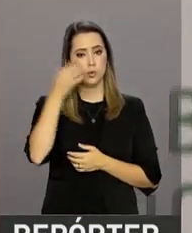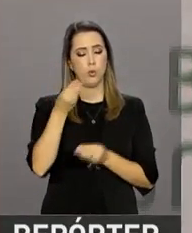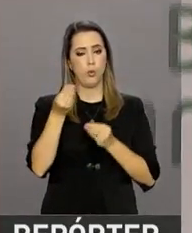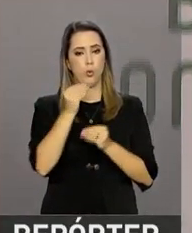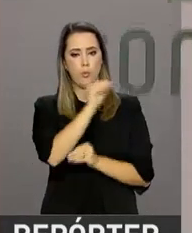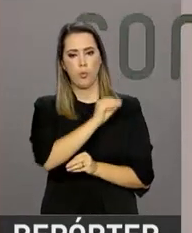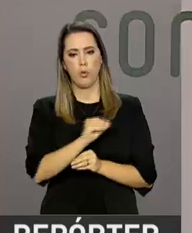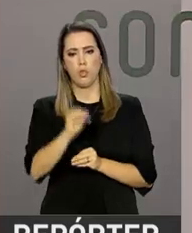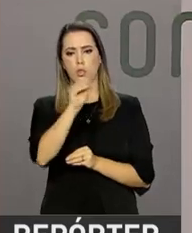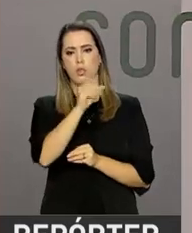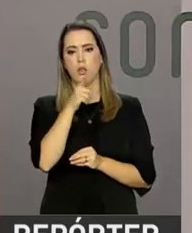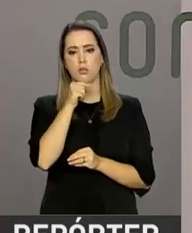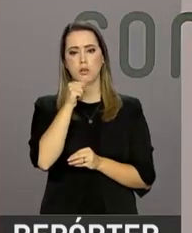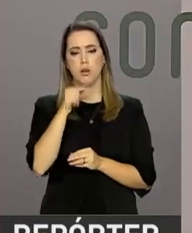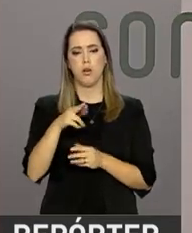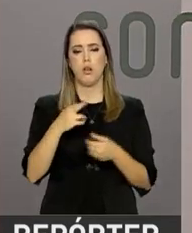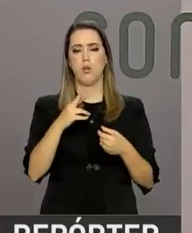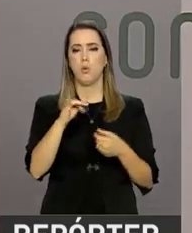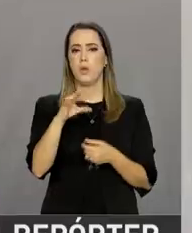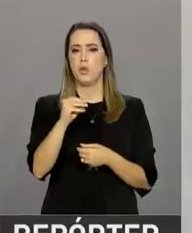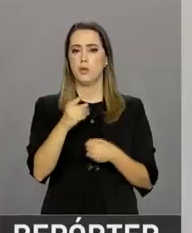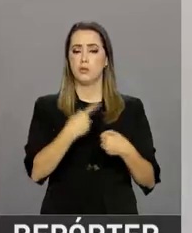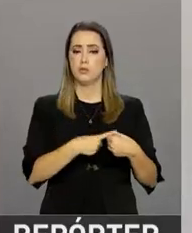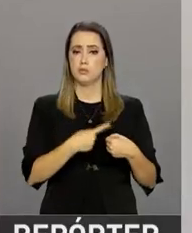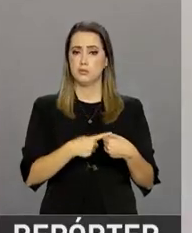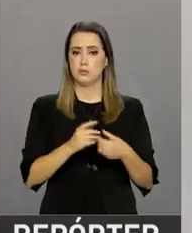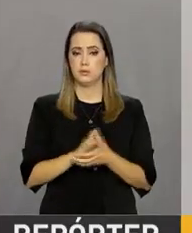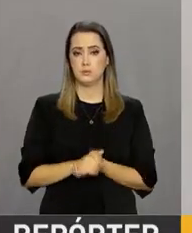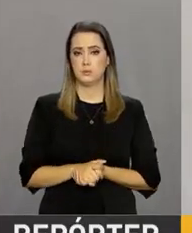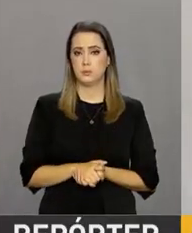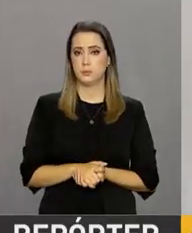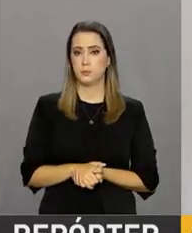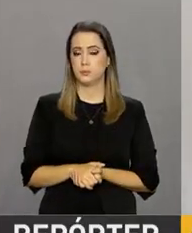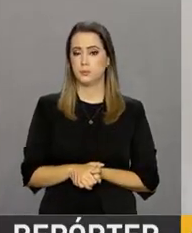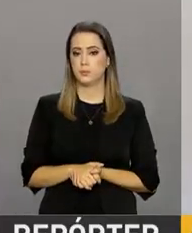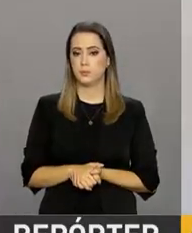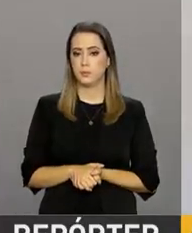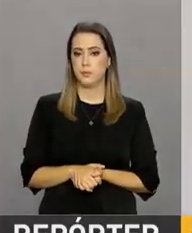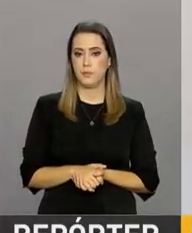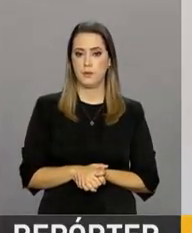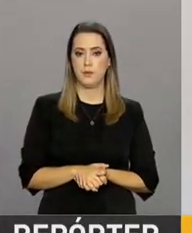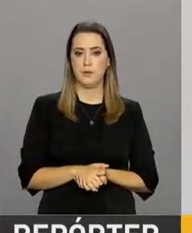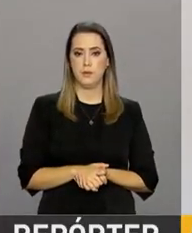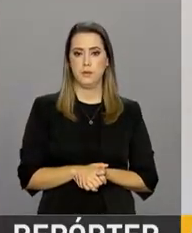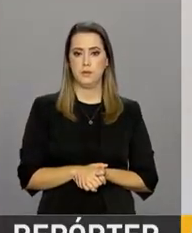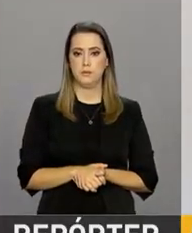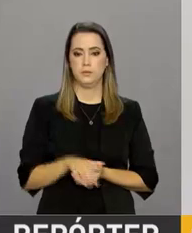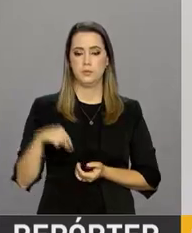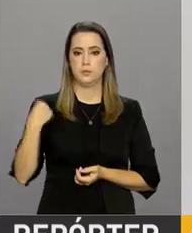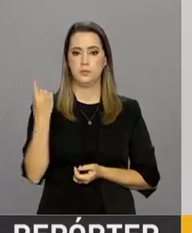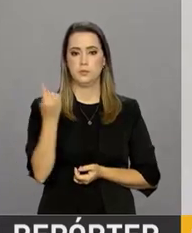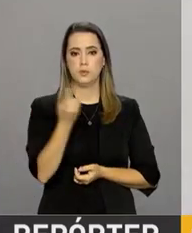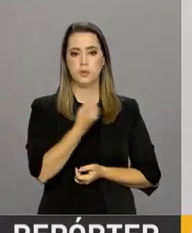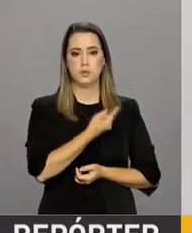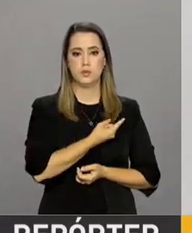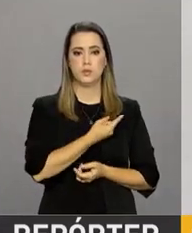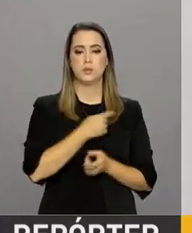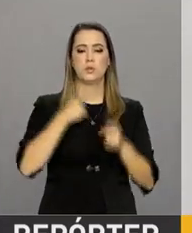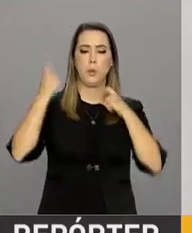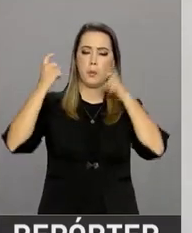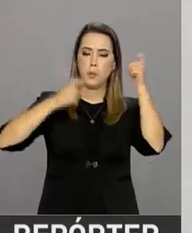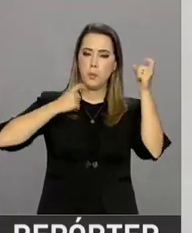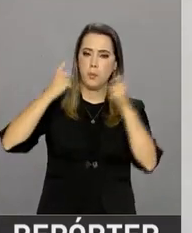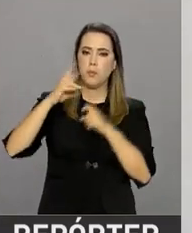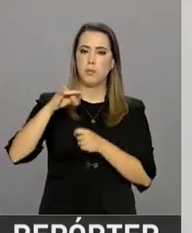Bacias Hidrográficas com foco em rios urbanos. A gente tem se preocupado muito, e com razão, com os rios, as